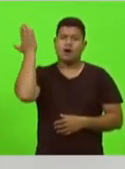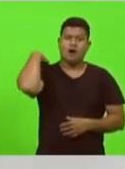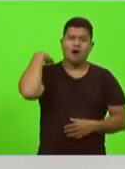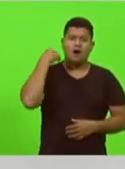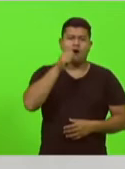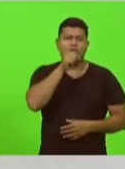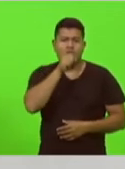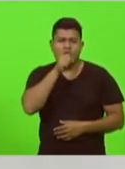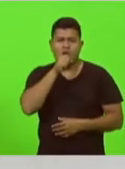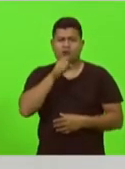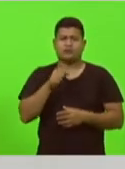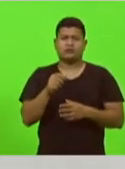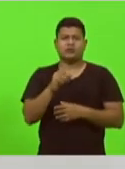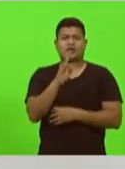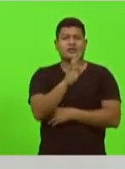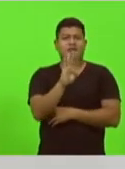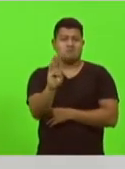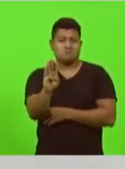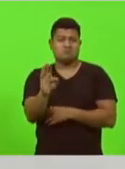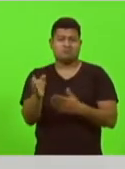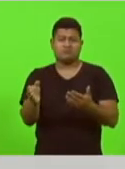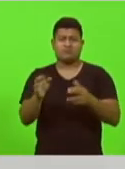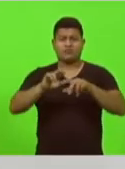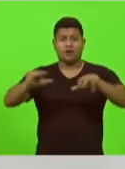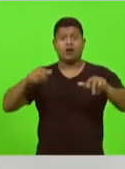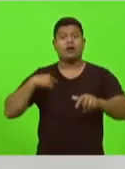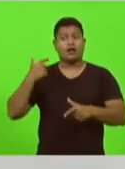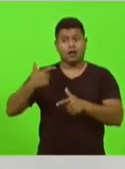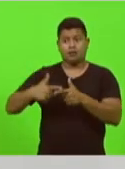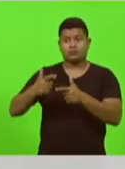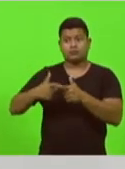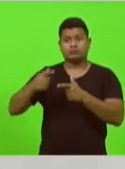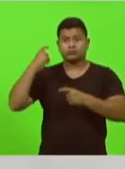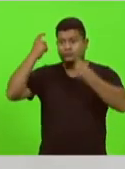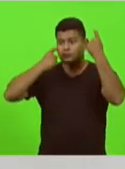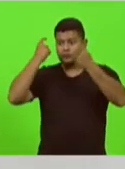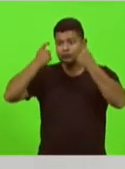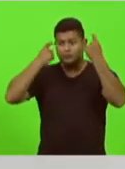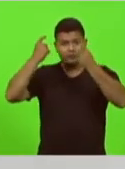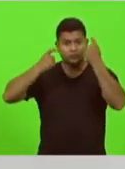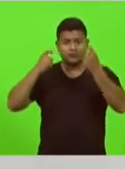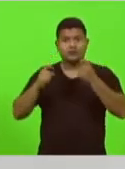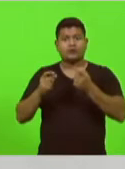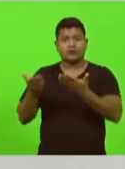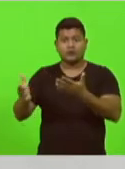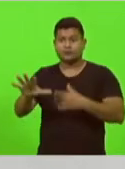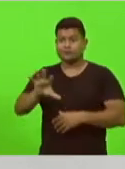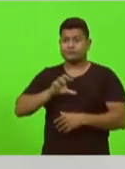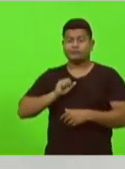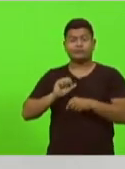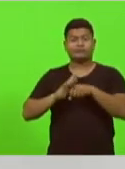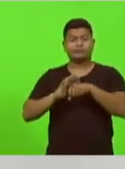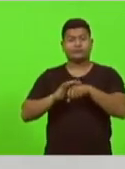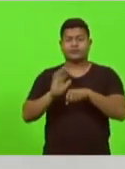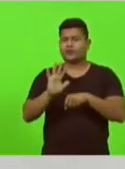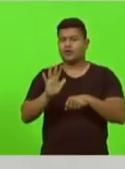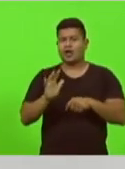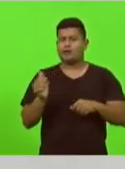problema é a saúde, nós estamos preocupados com contaminação. Mas não, o problema é o não